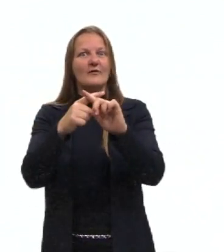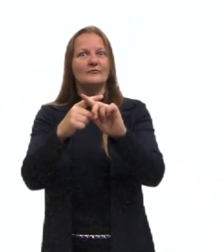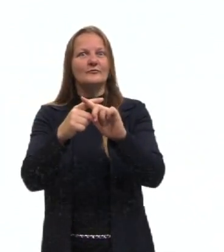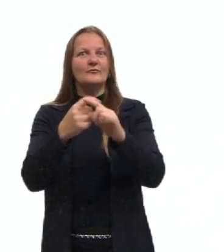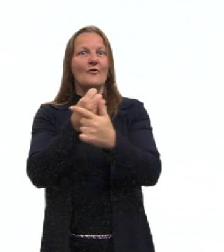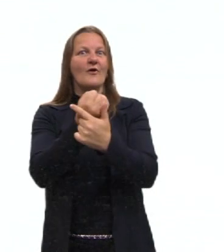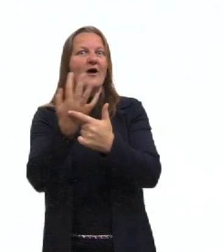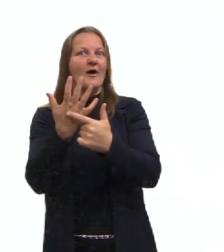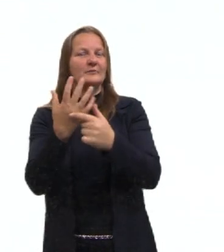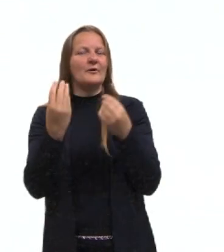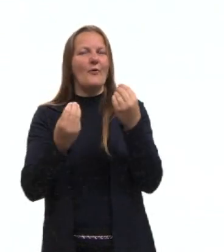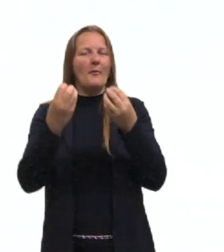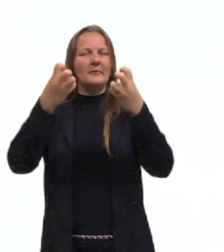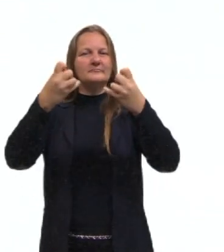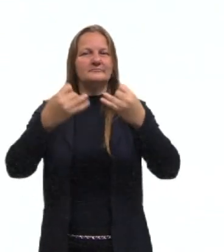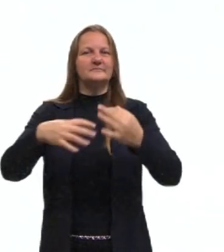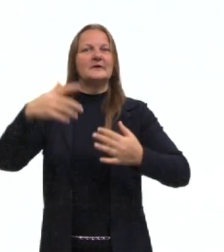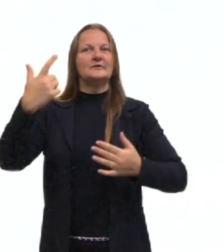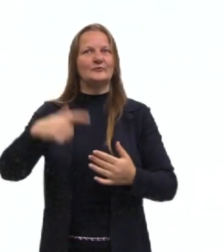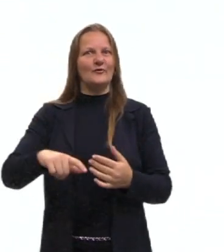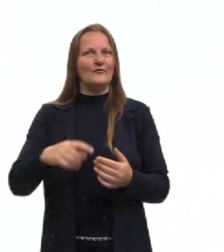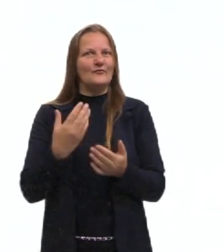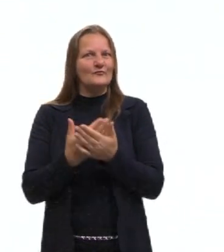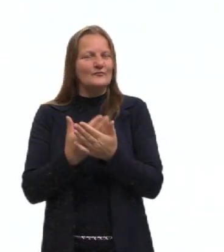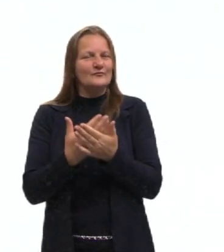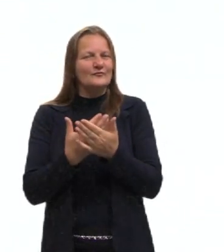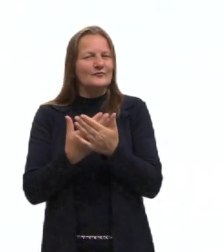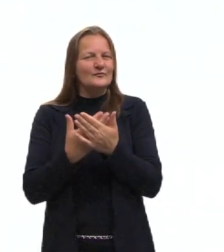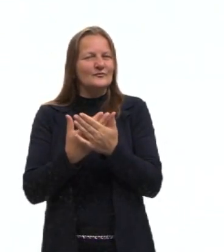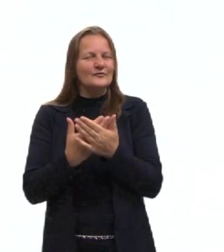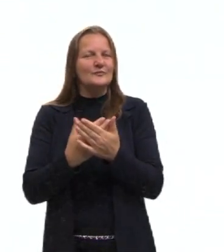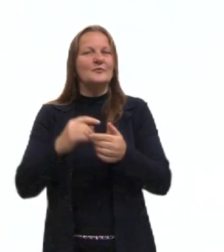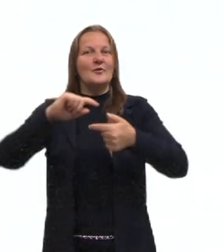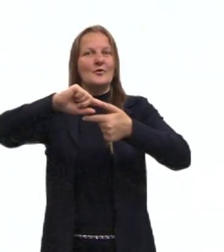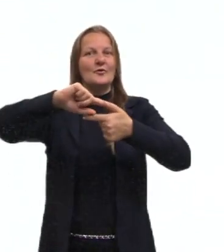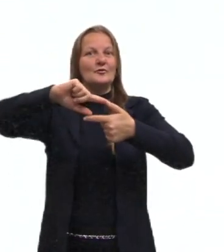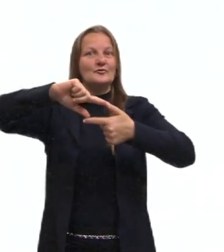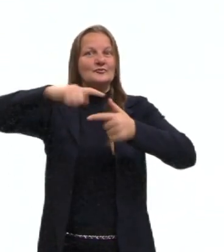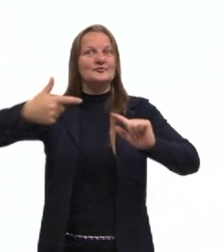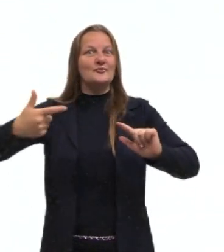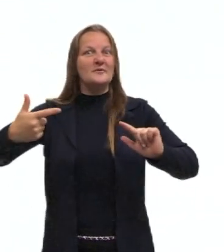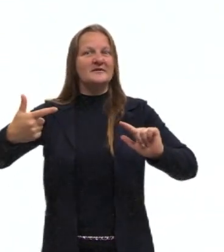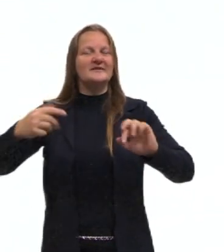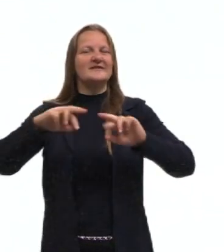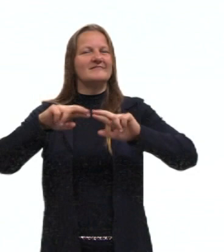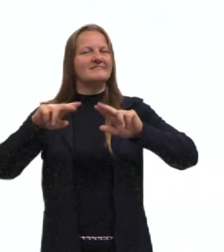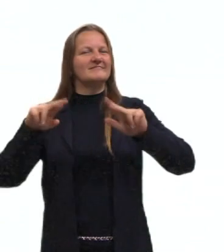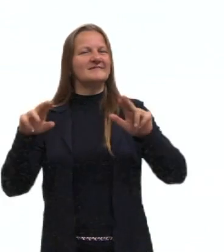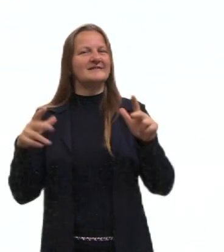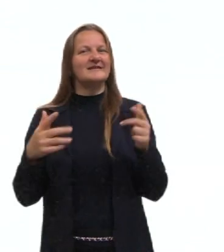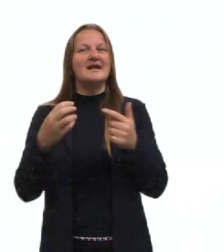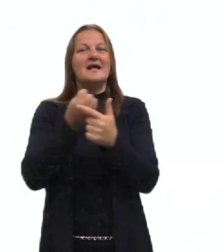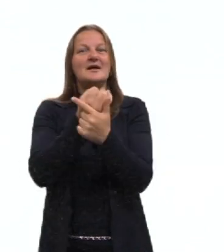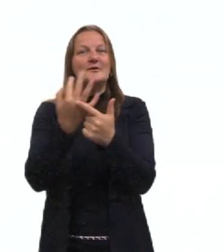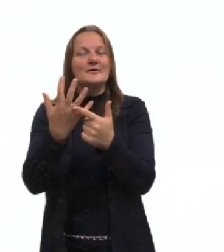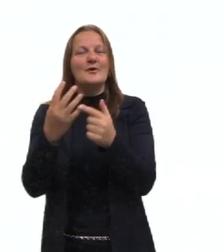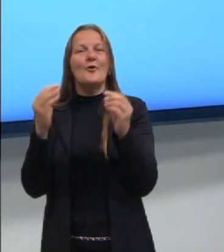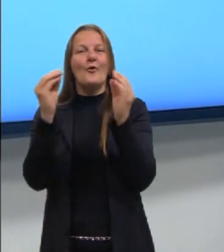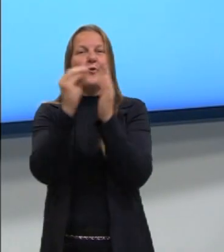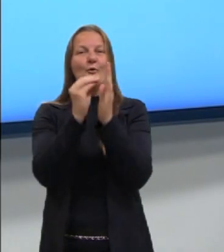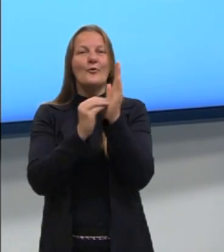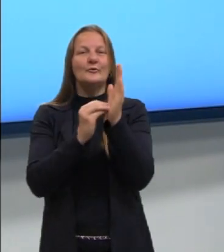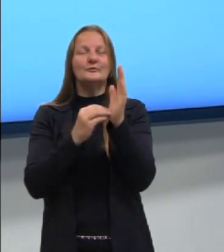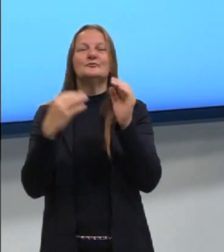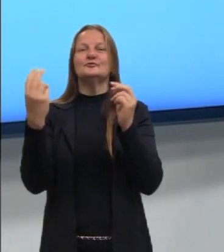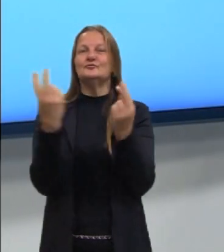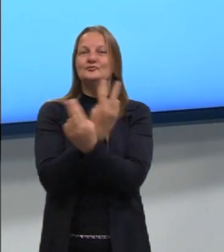álgebra. Então, de novo, vamos entrar aí nos estudos da geometria e agora trabalhando um pouquinho desses dois componentes,